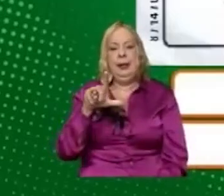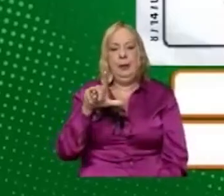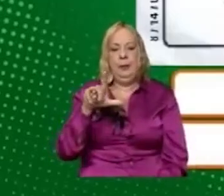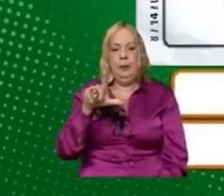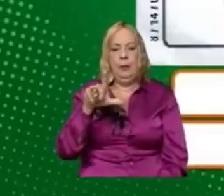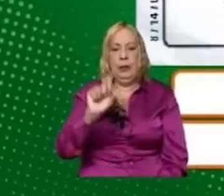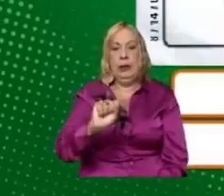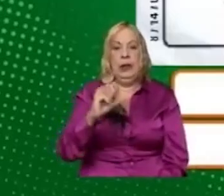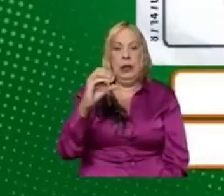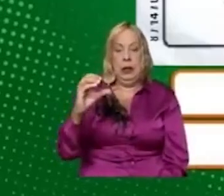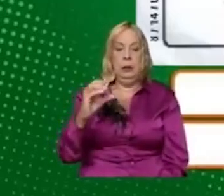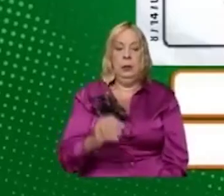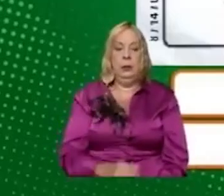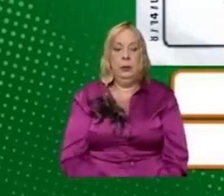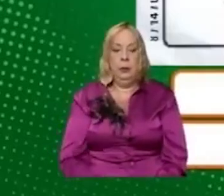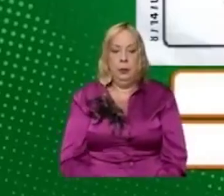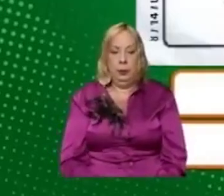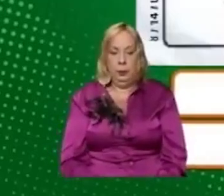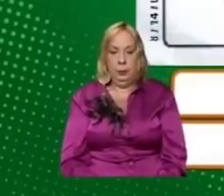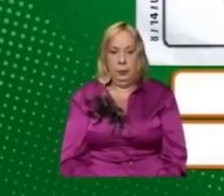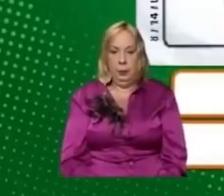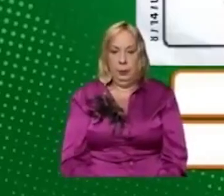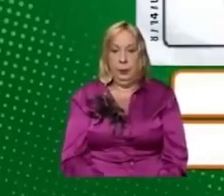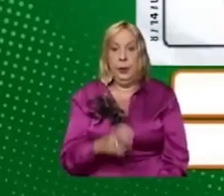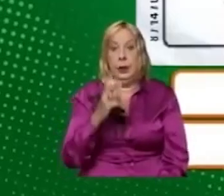prêmio sozinho, no valor de